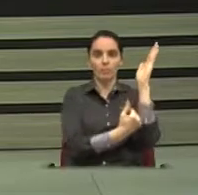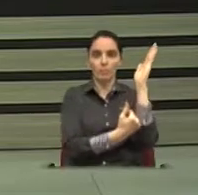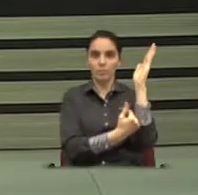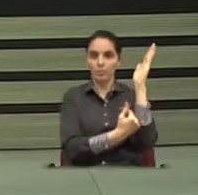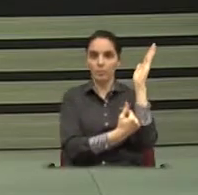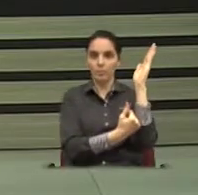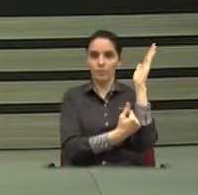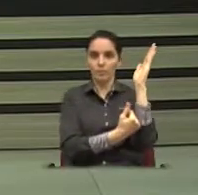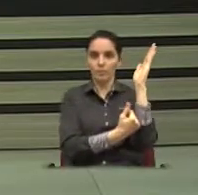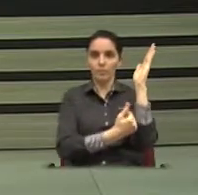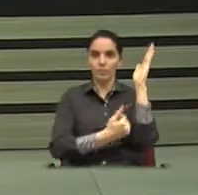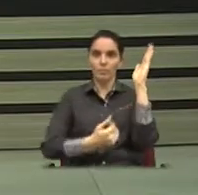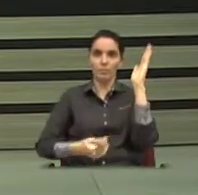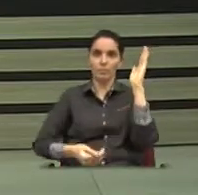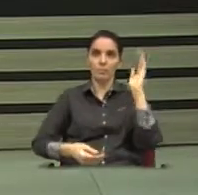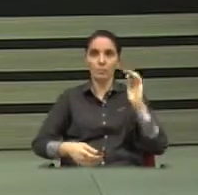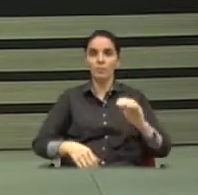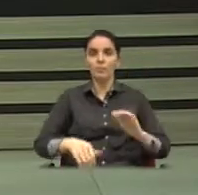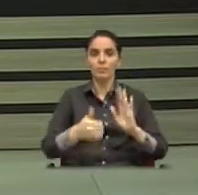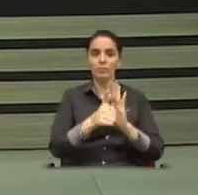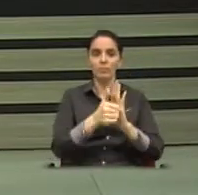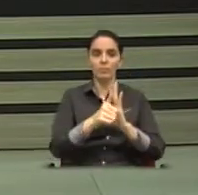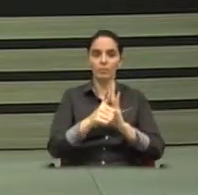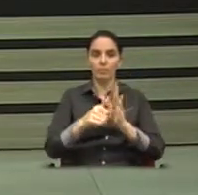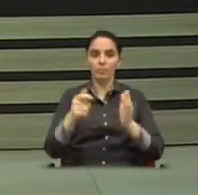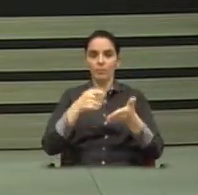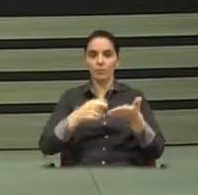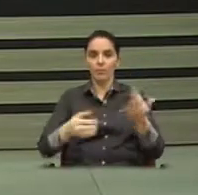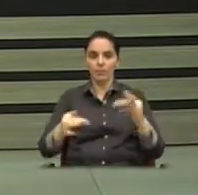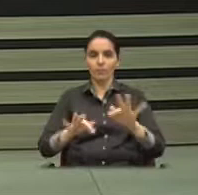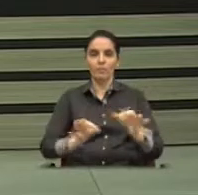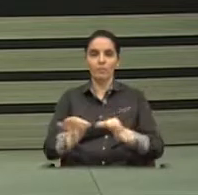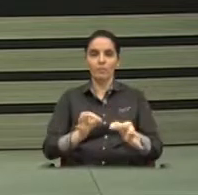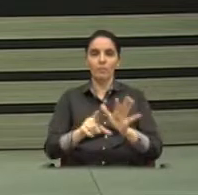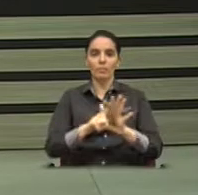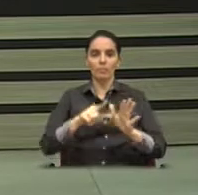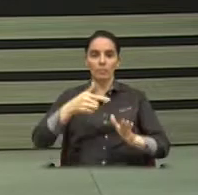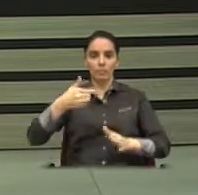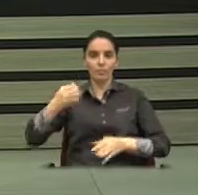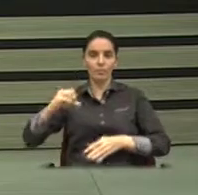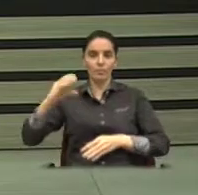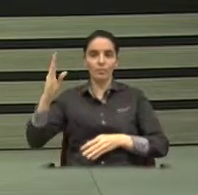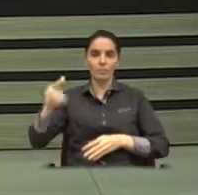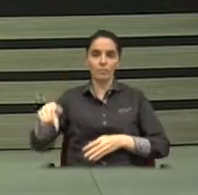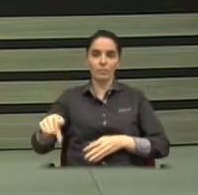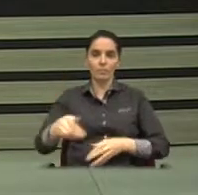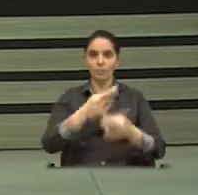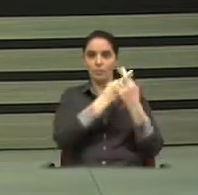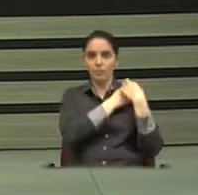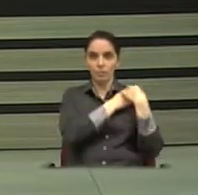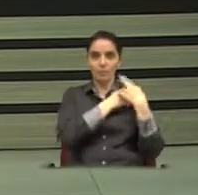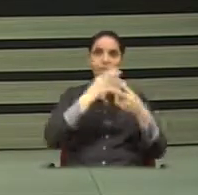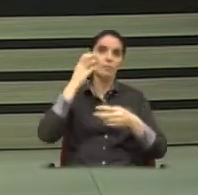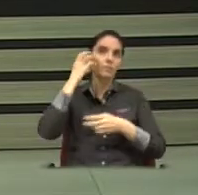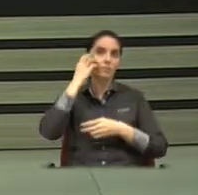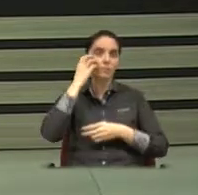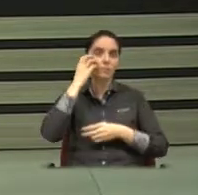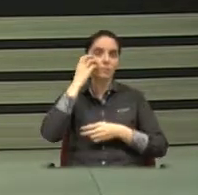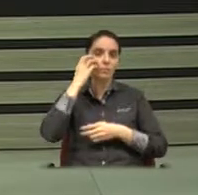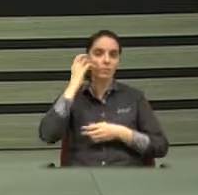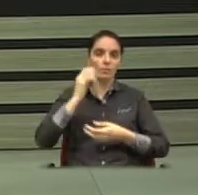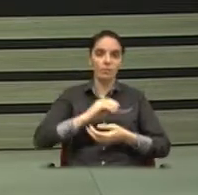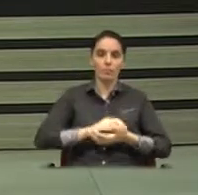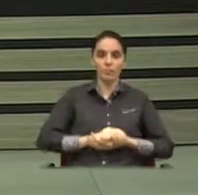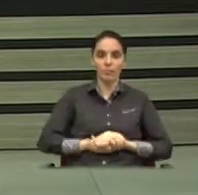dia. Item 1, redação final do projeto de lei 29/2017, de autoria do novo vereador